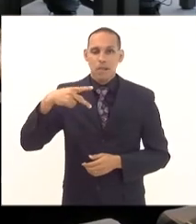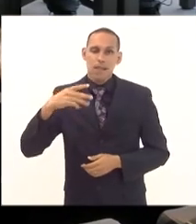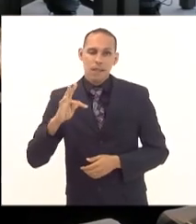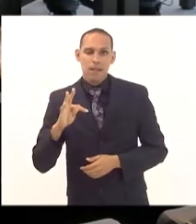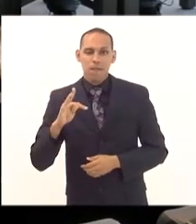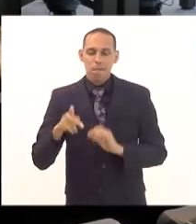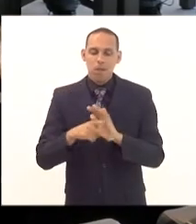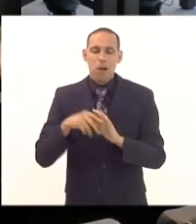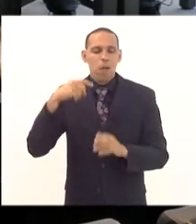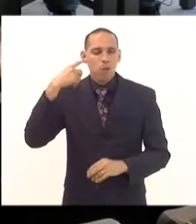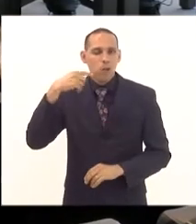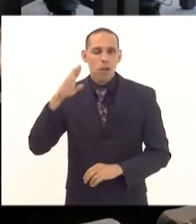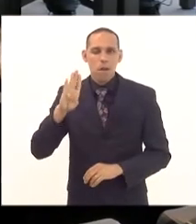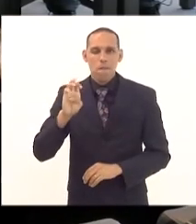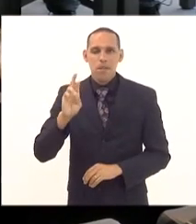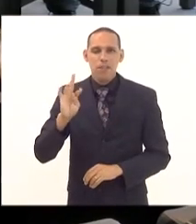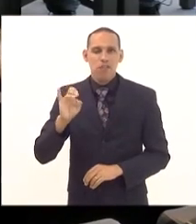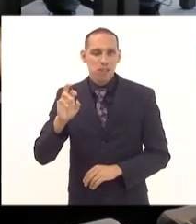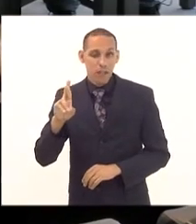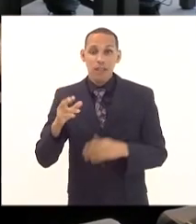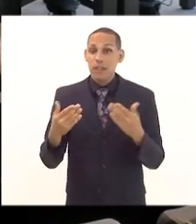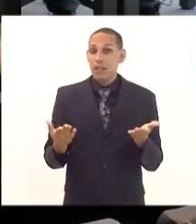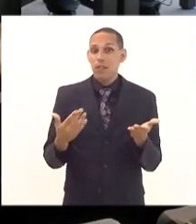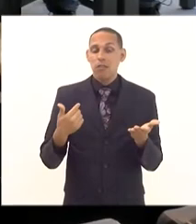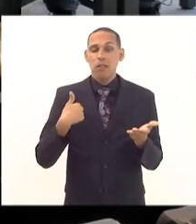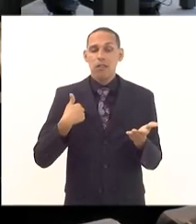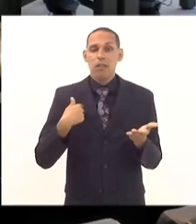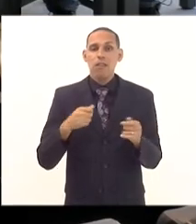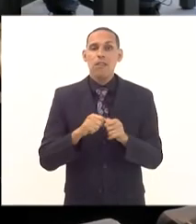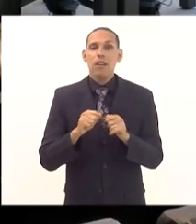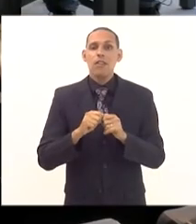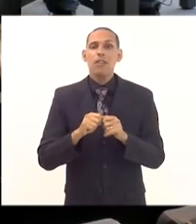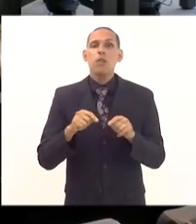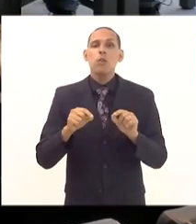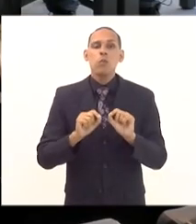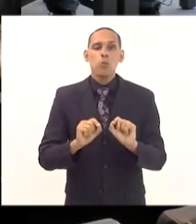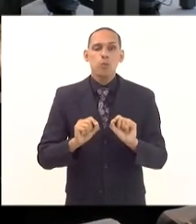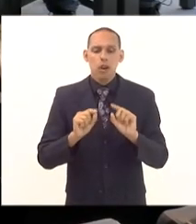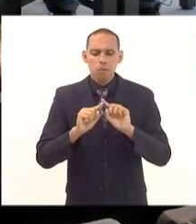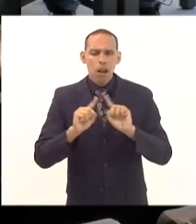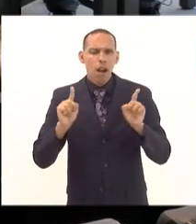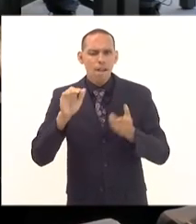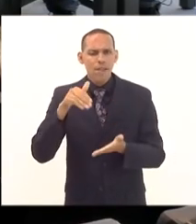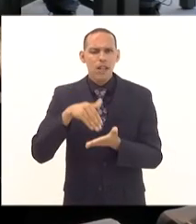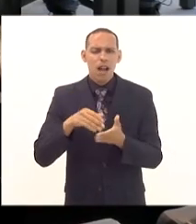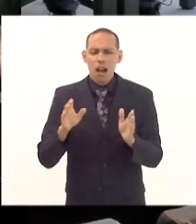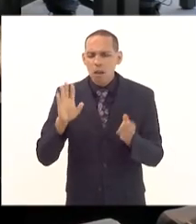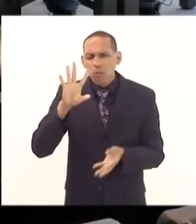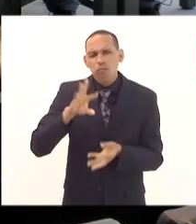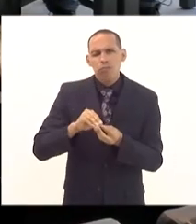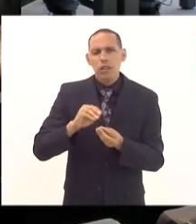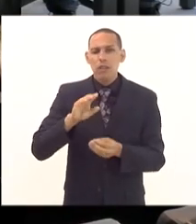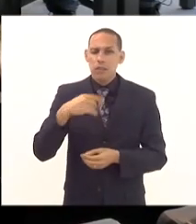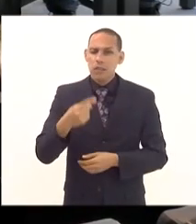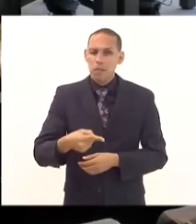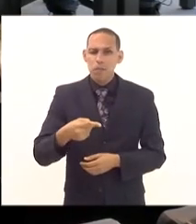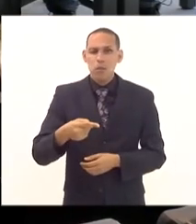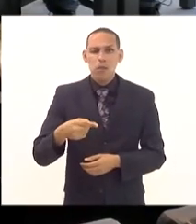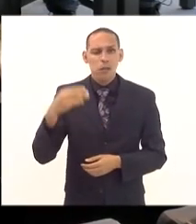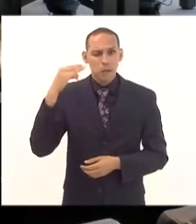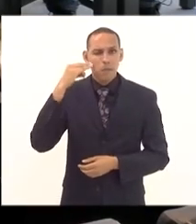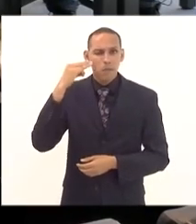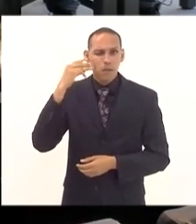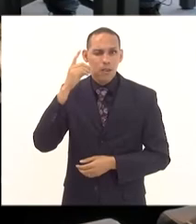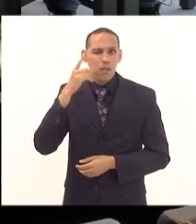Dr serkan então eu vou fazer aqui uma manifestação final muito breve né e passar para Deputado Mônica Francisco